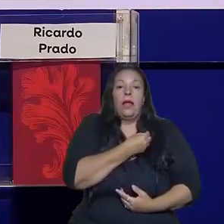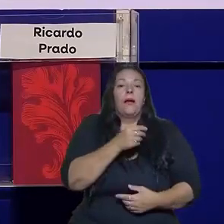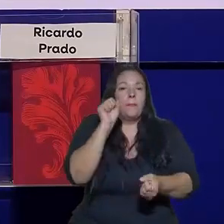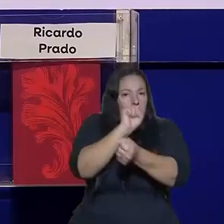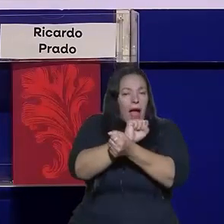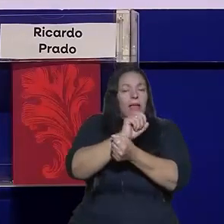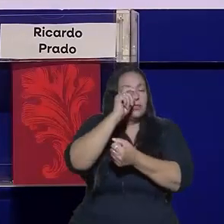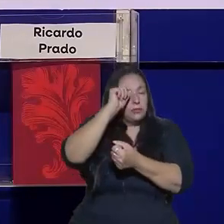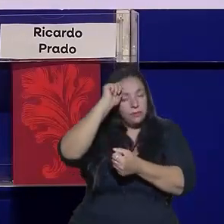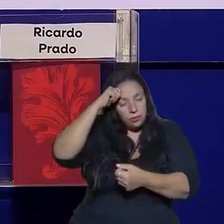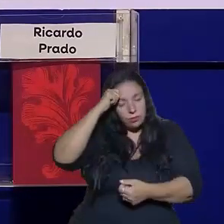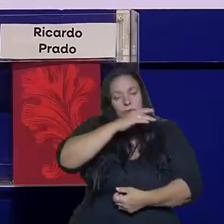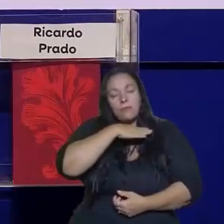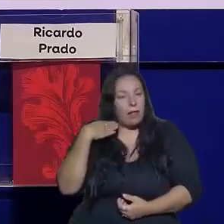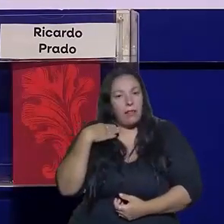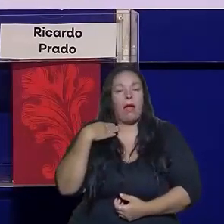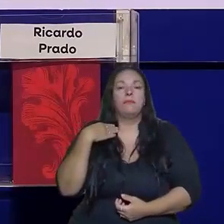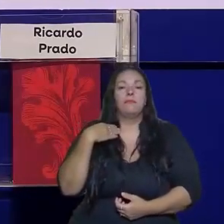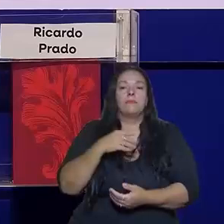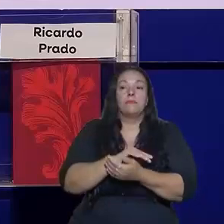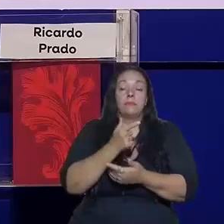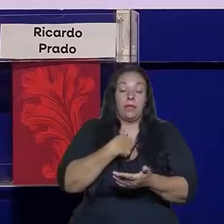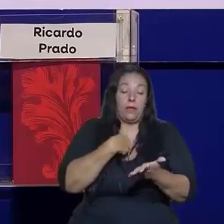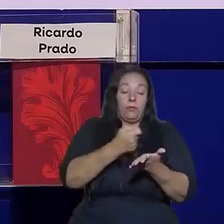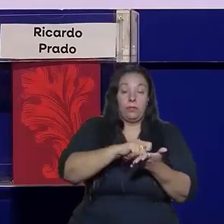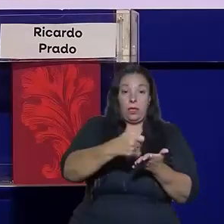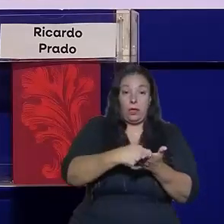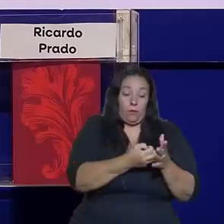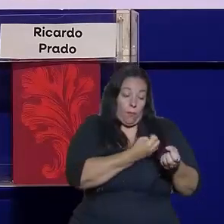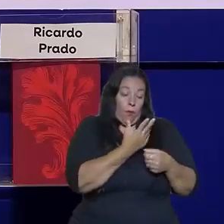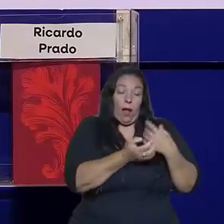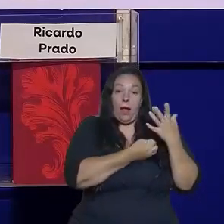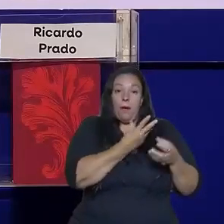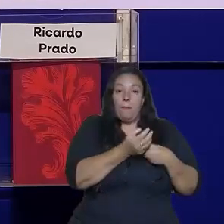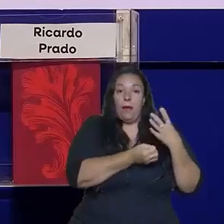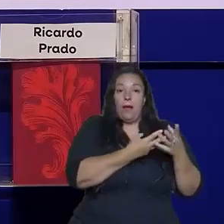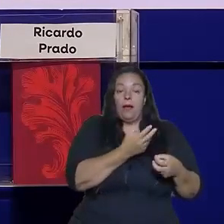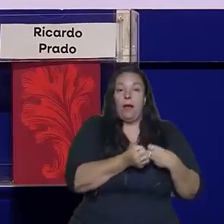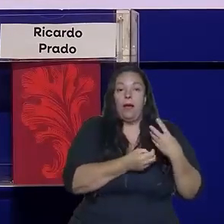Matar. Mas eu considero que o que eu escrevo como poema tem uma qualidade